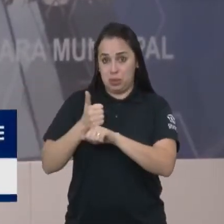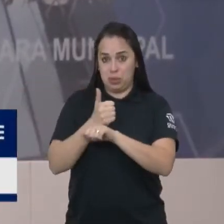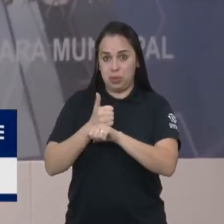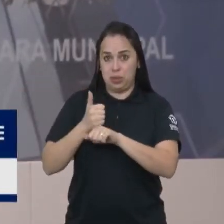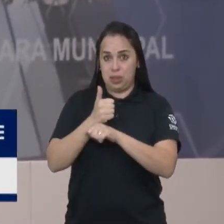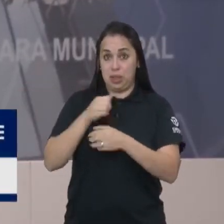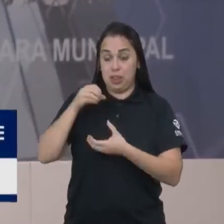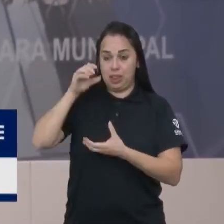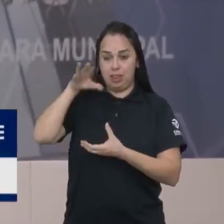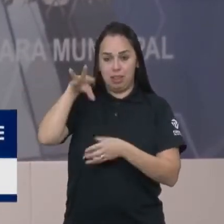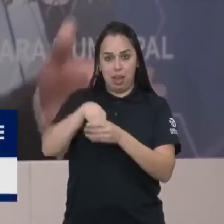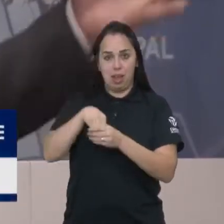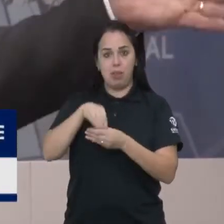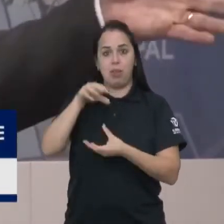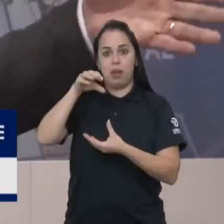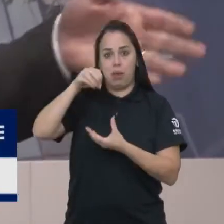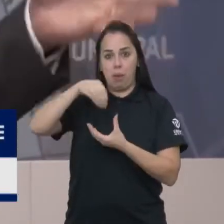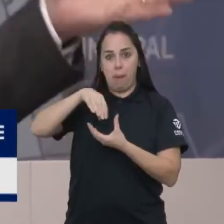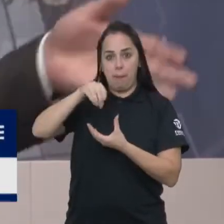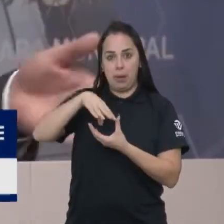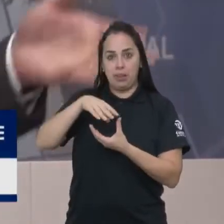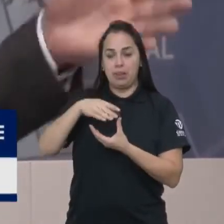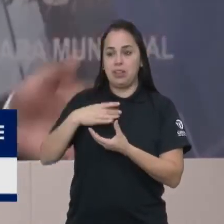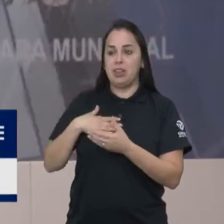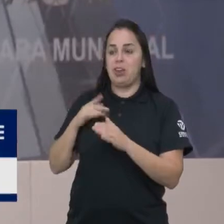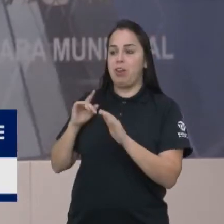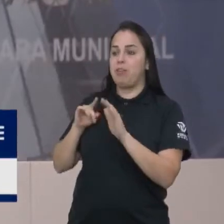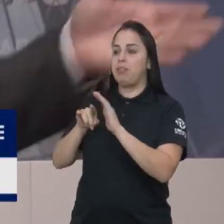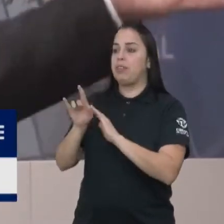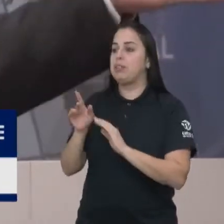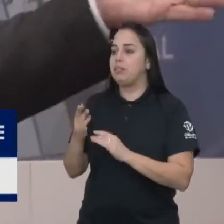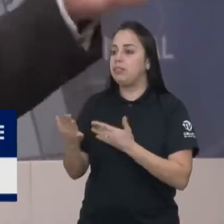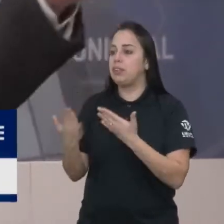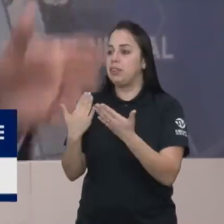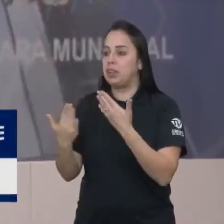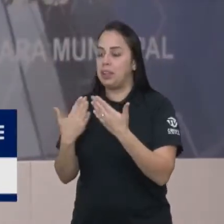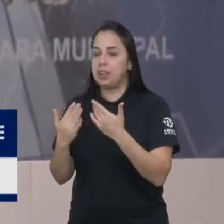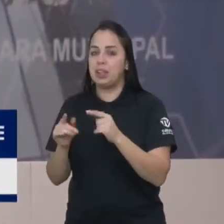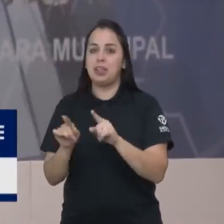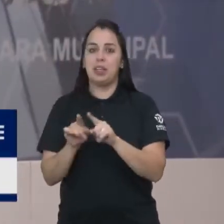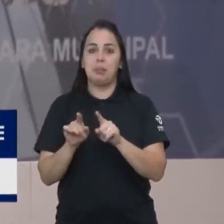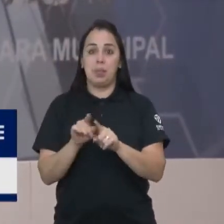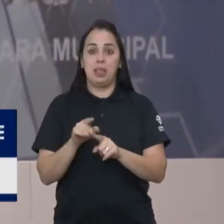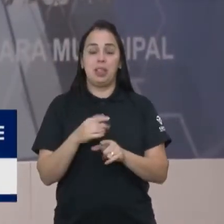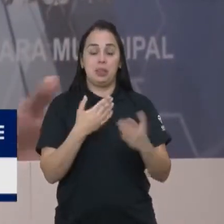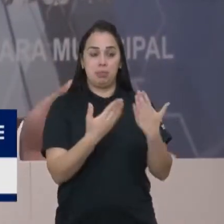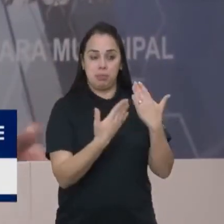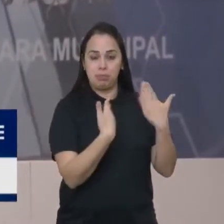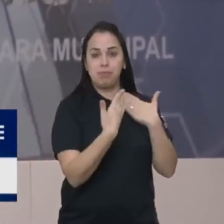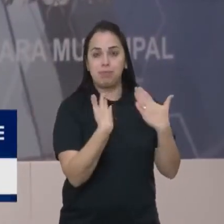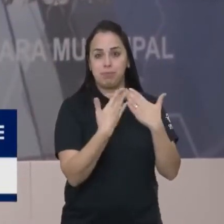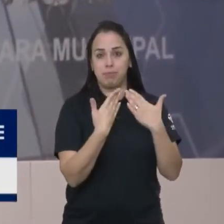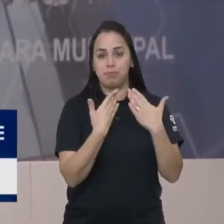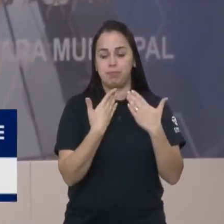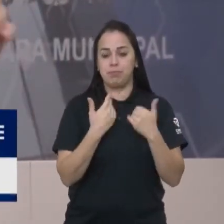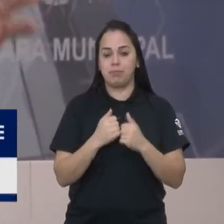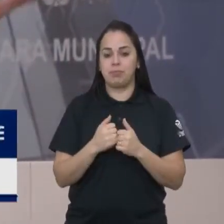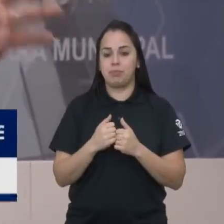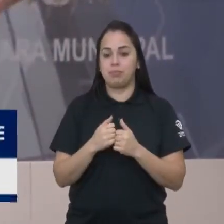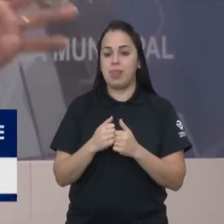administrativo, muitas vezes eu vinha conversar com o Aldo e com o Ricardo também. Eu trabalhava com o Alfredo, e o Alfredo